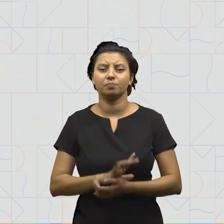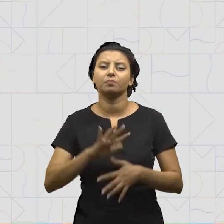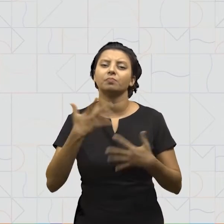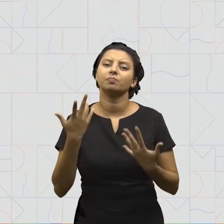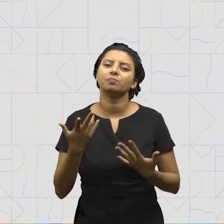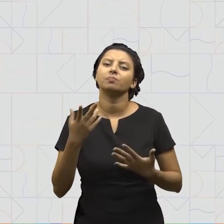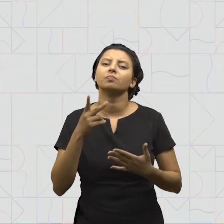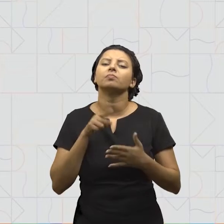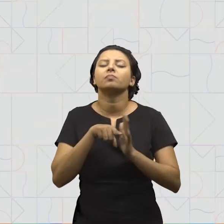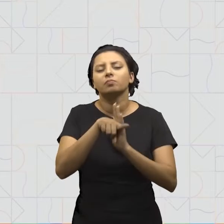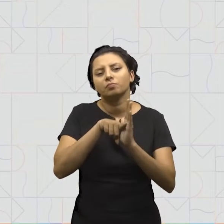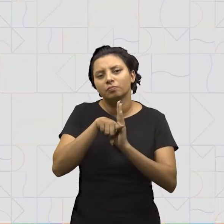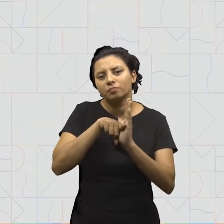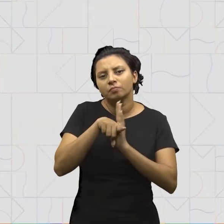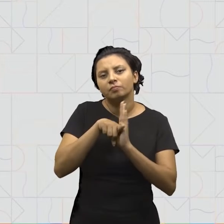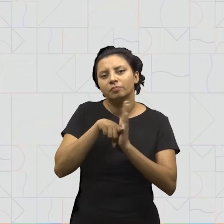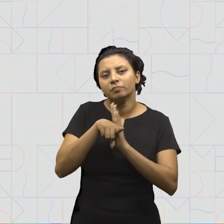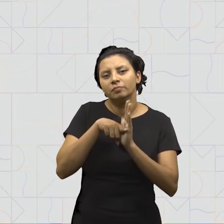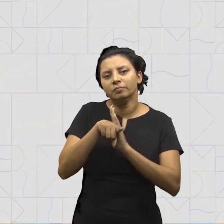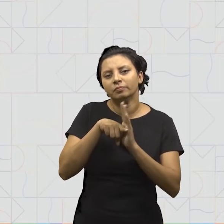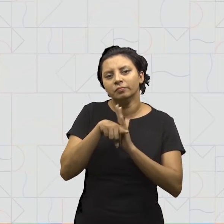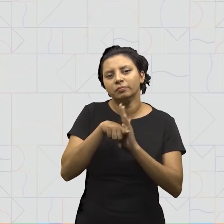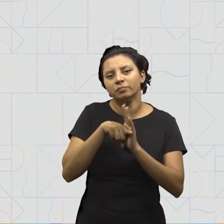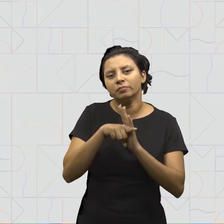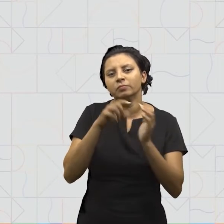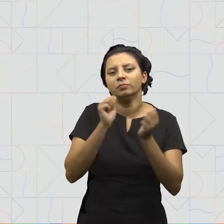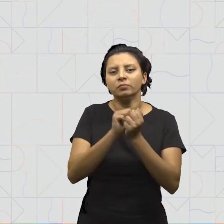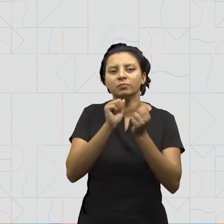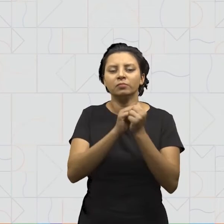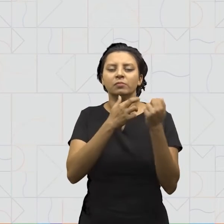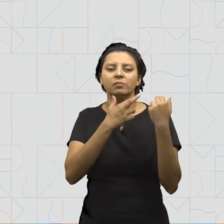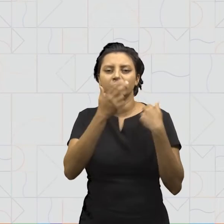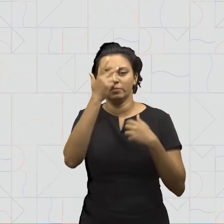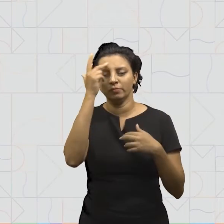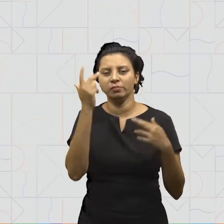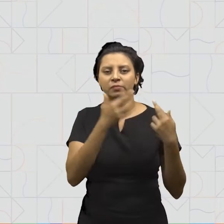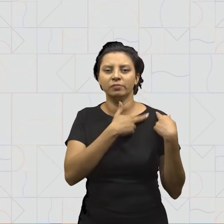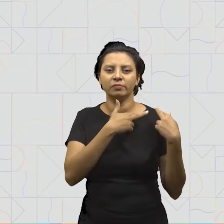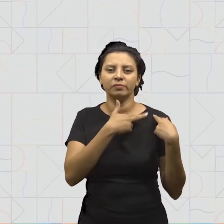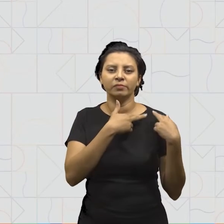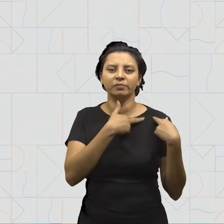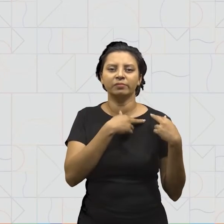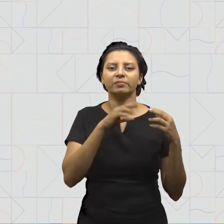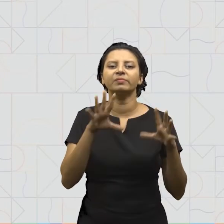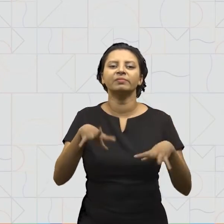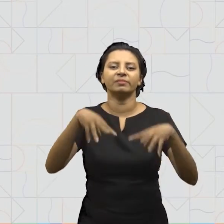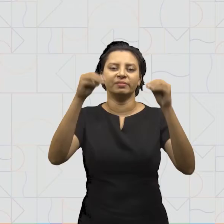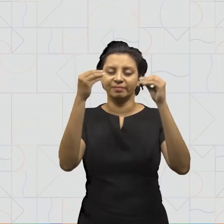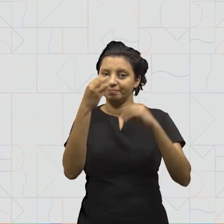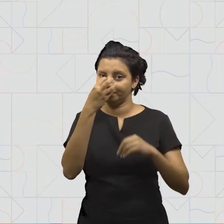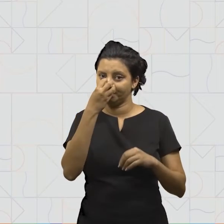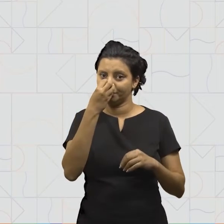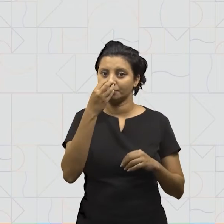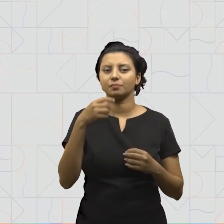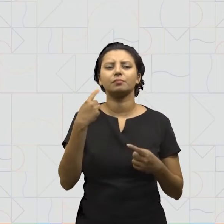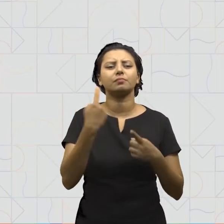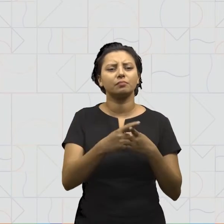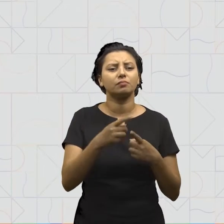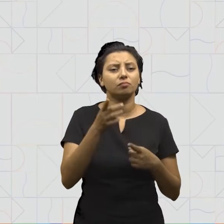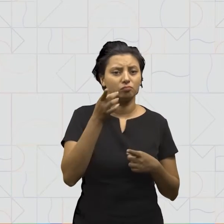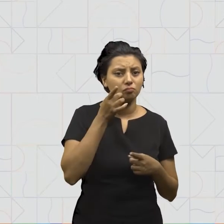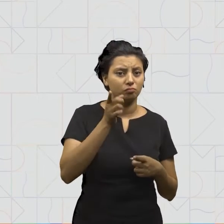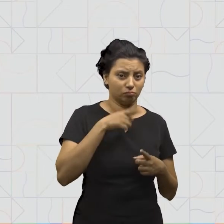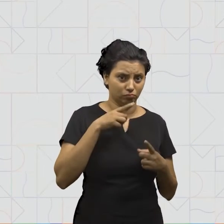Fomos, então, investigar junto ao responsável do circo sobre isso, porque alguns dias